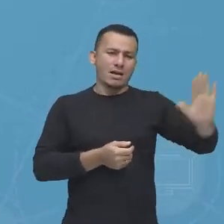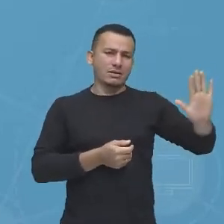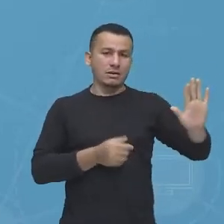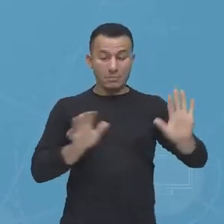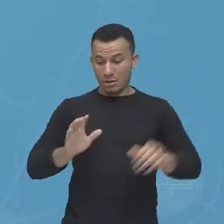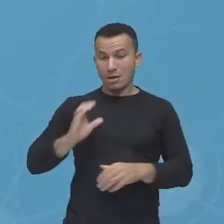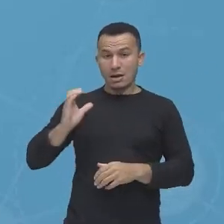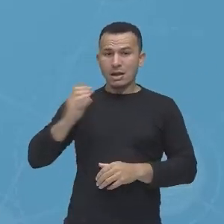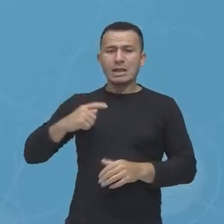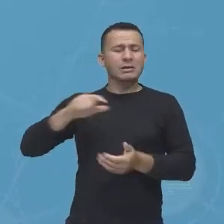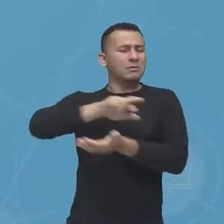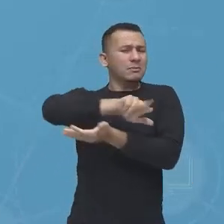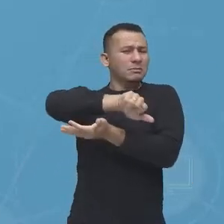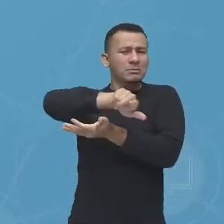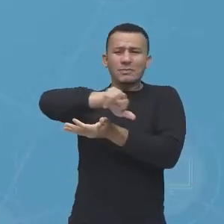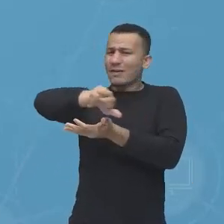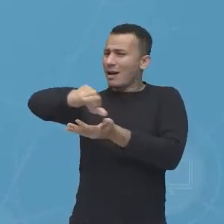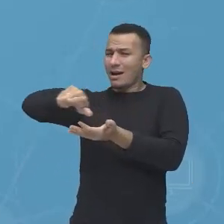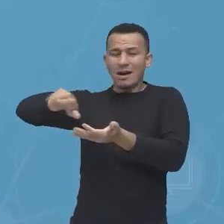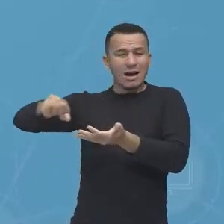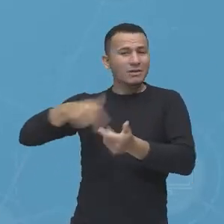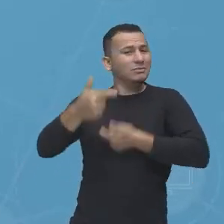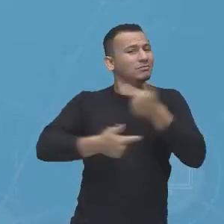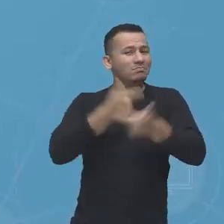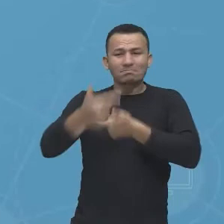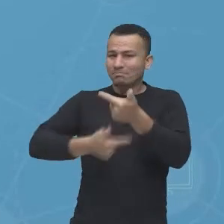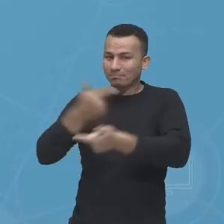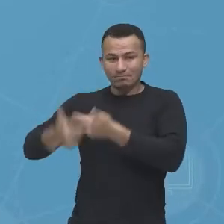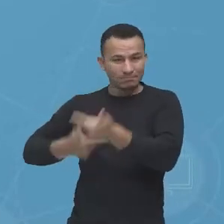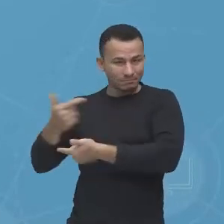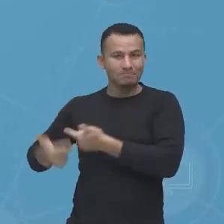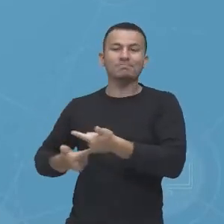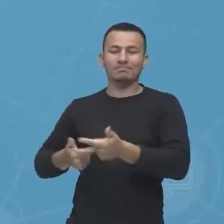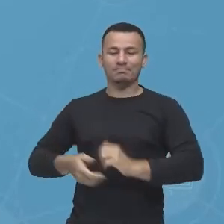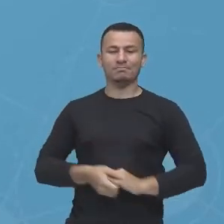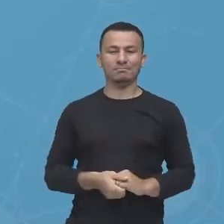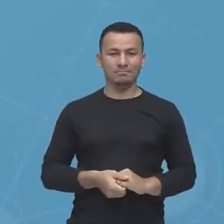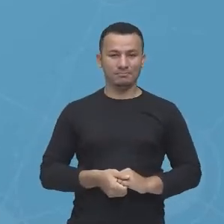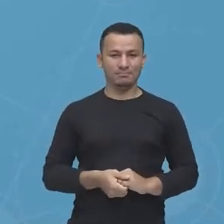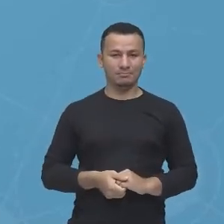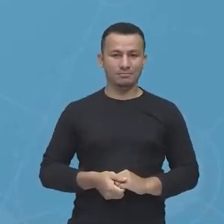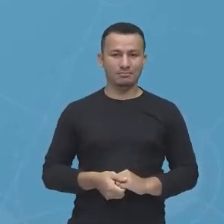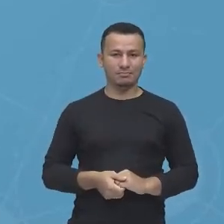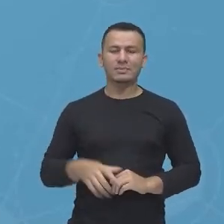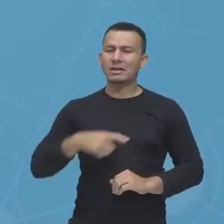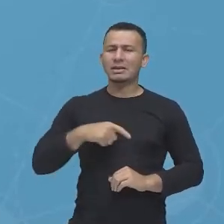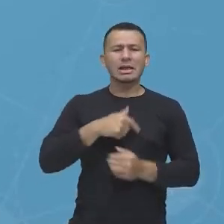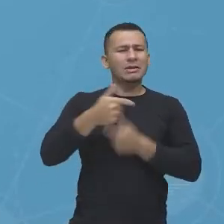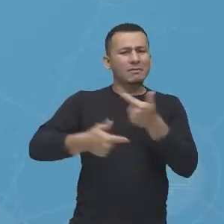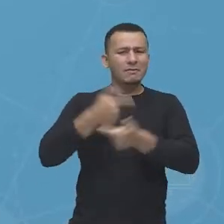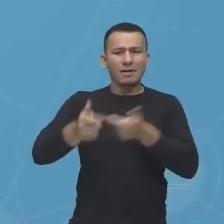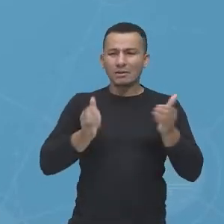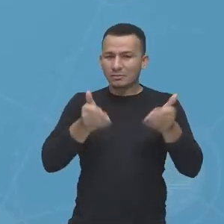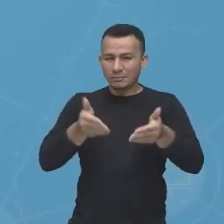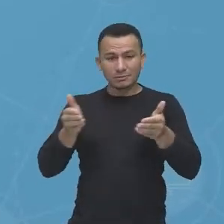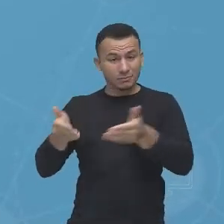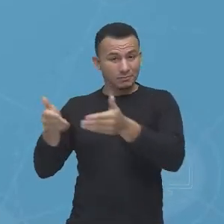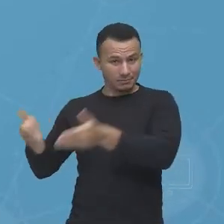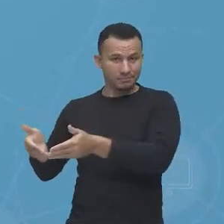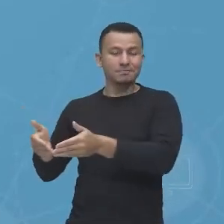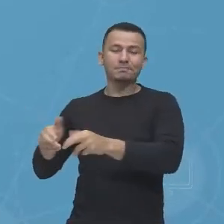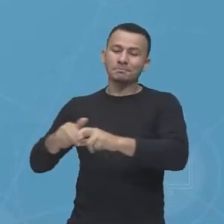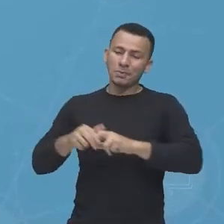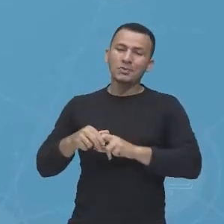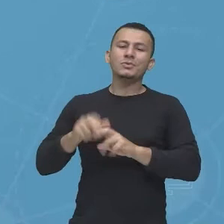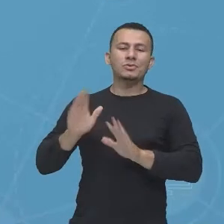grupo de países que produz coisas e gera riqueza a partir de várias fontes diferentes. Tá bom, gente? Isso que